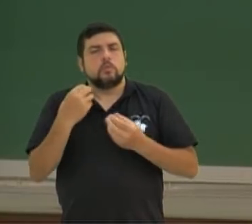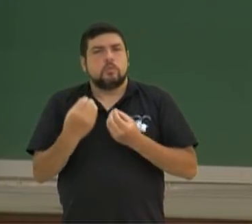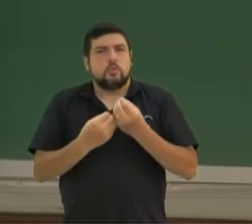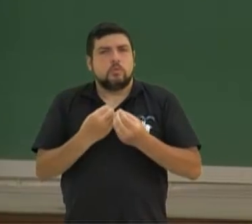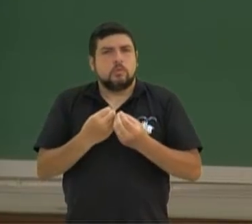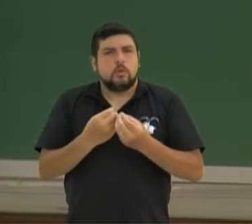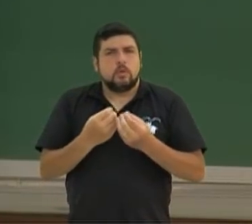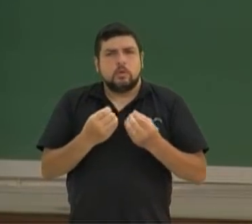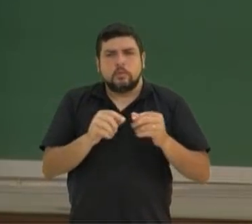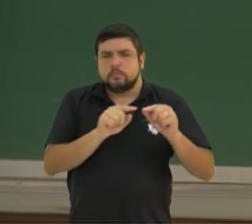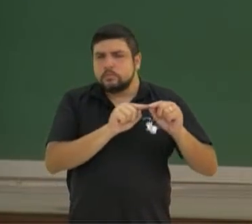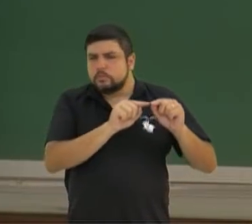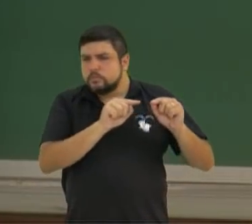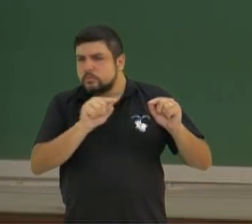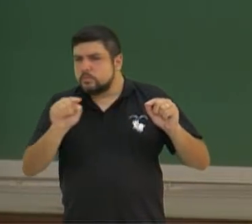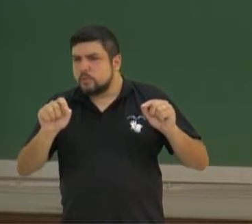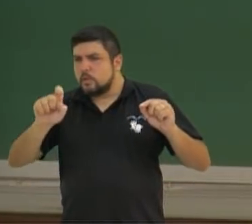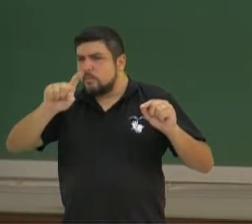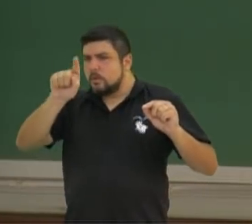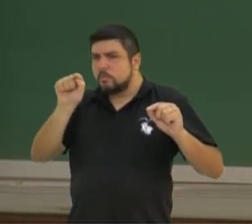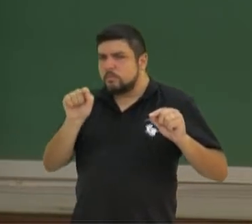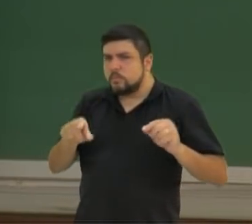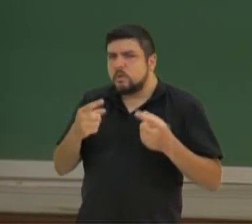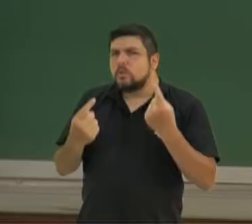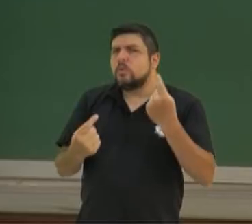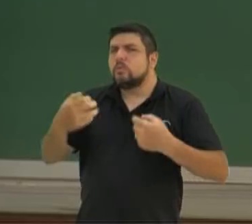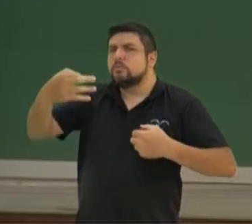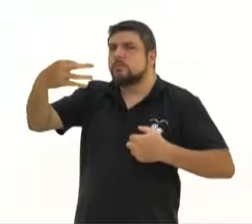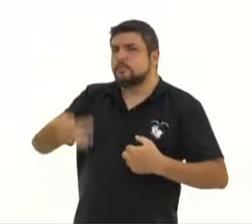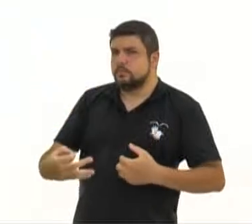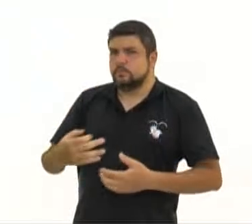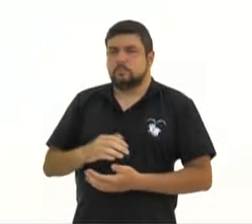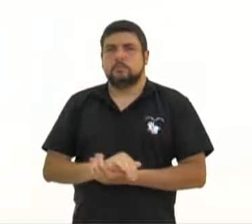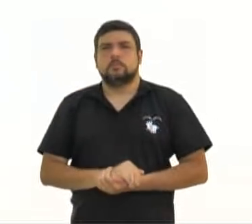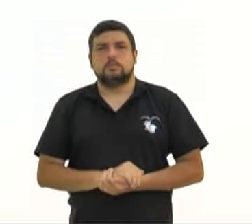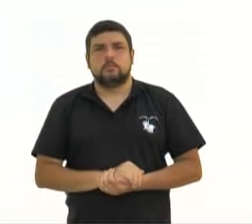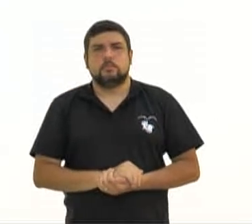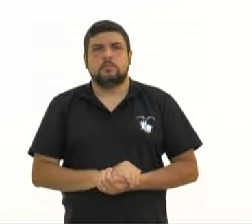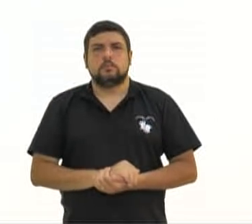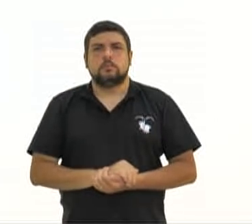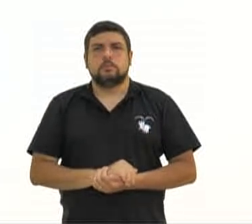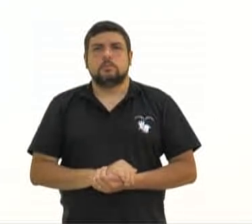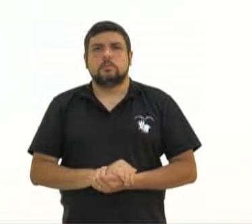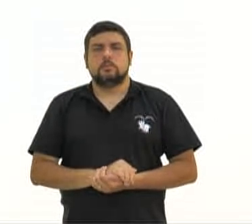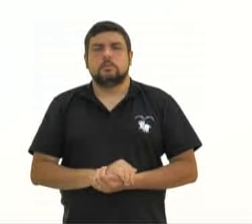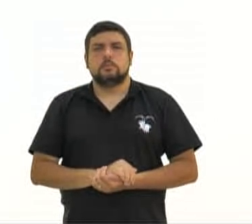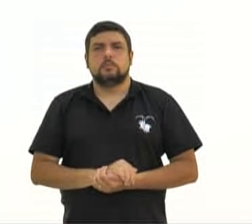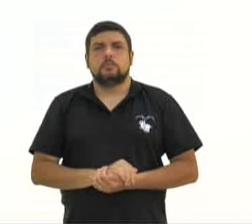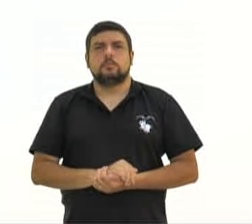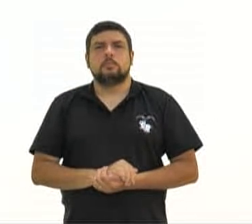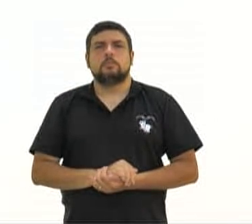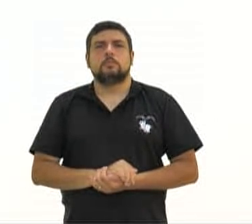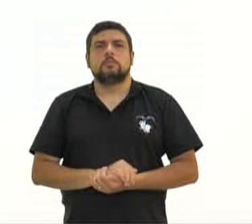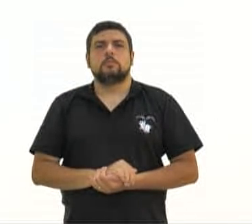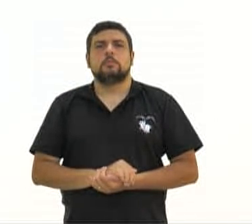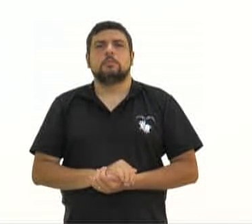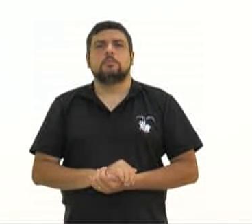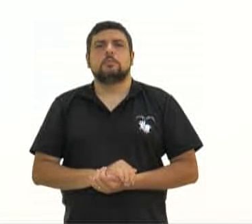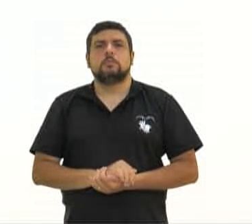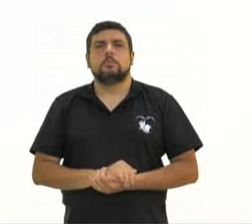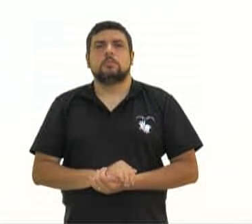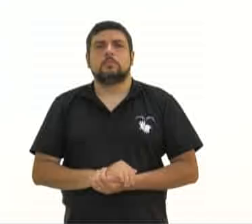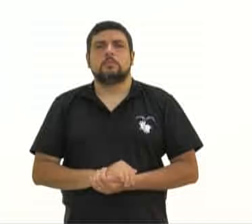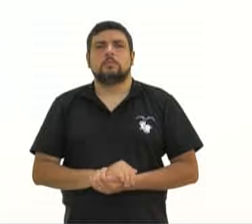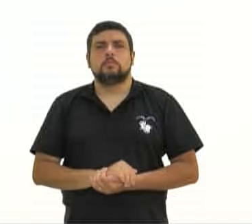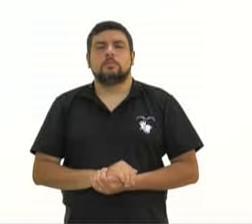falando, contando para as pessoas, falando sobre essa intolerância, sobre esse ódio,